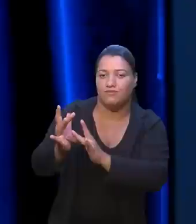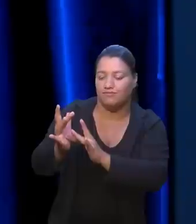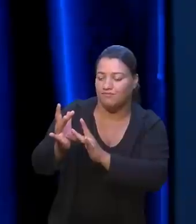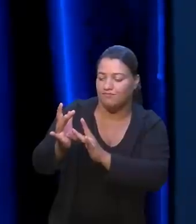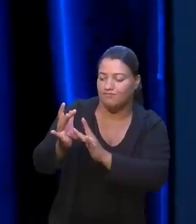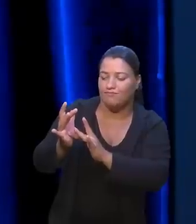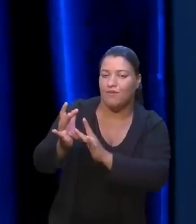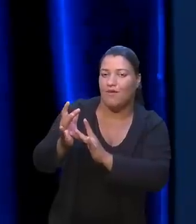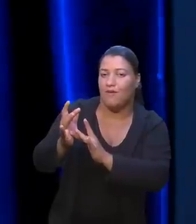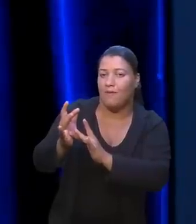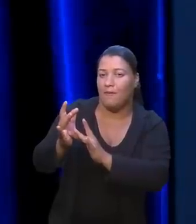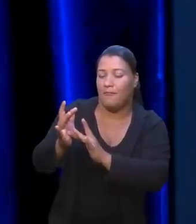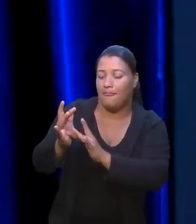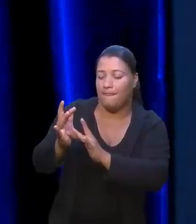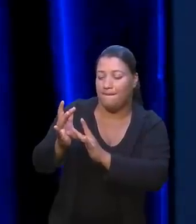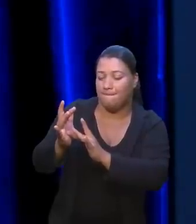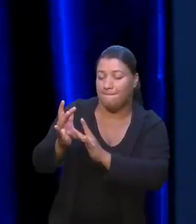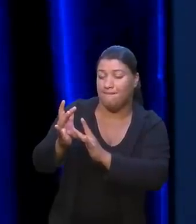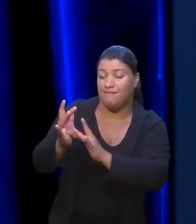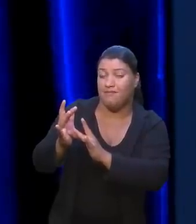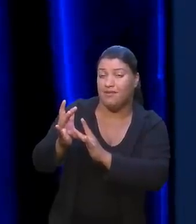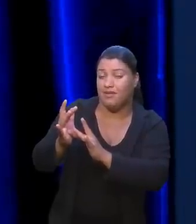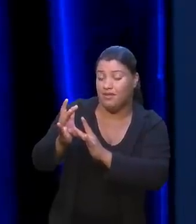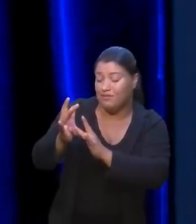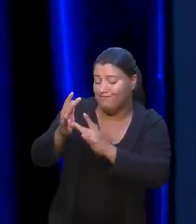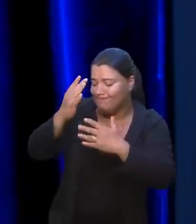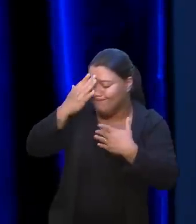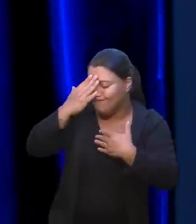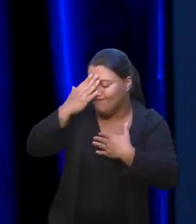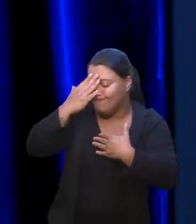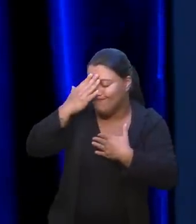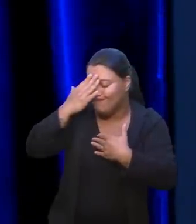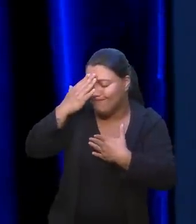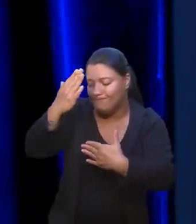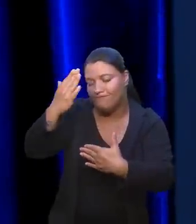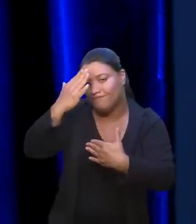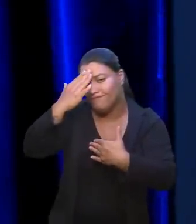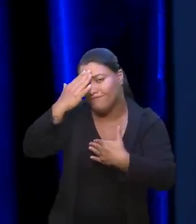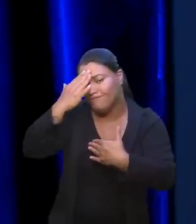dizer-lhe da nossa gratidão.